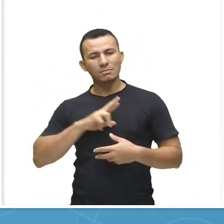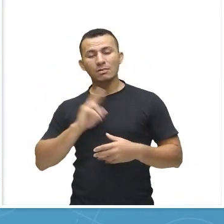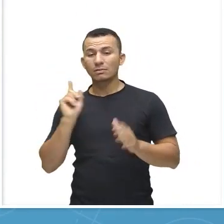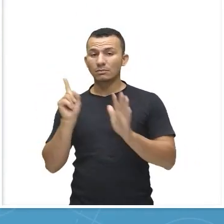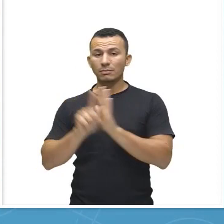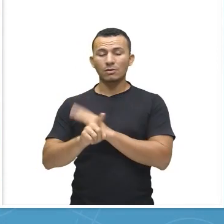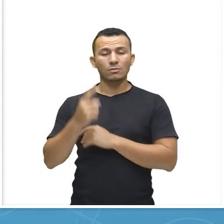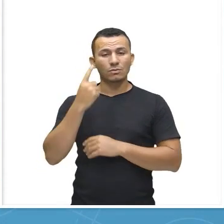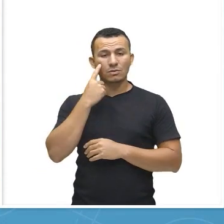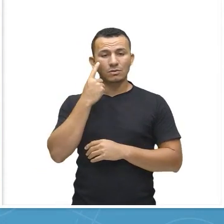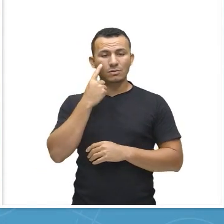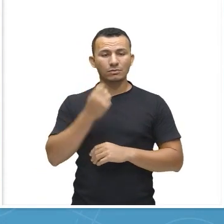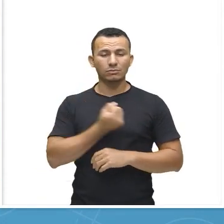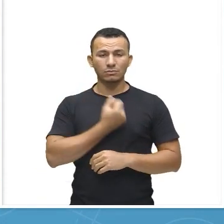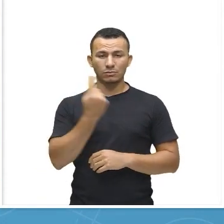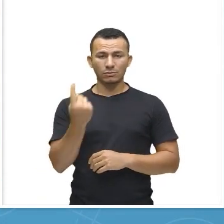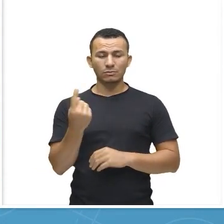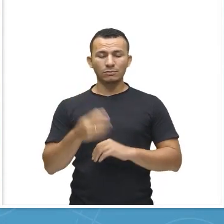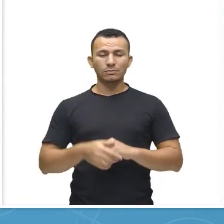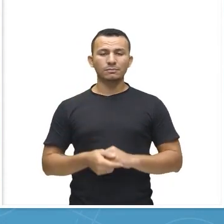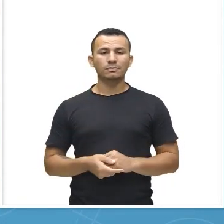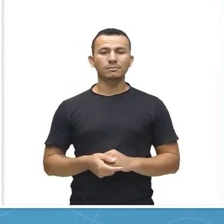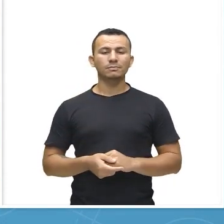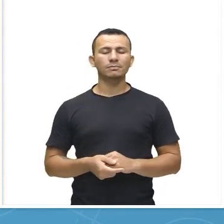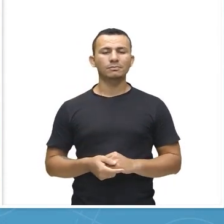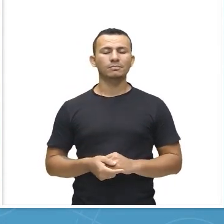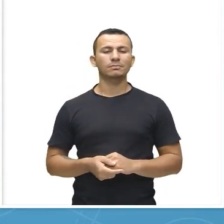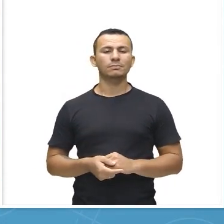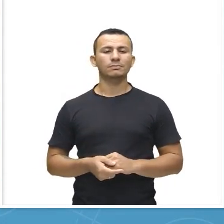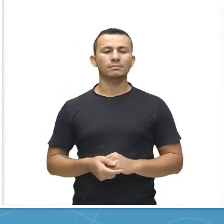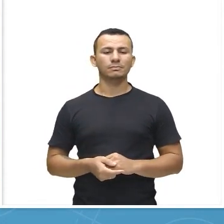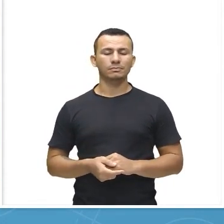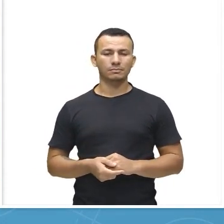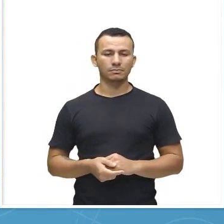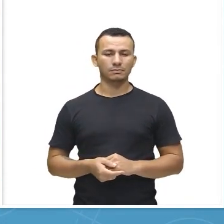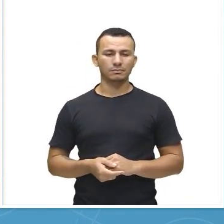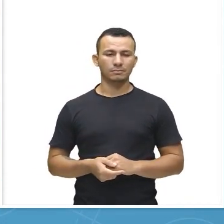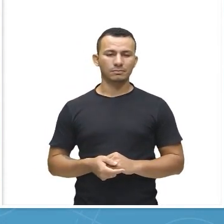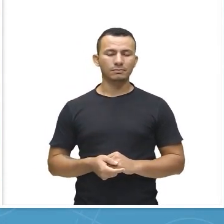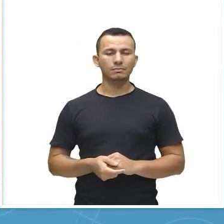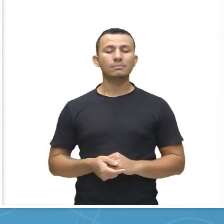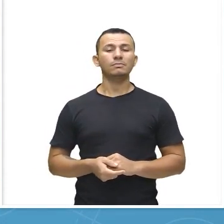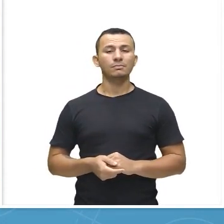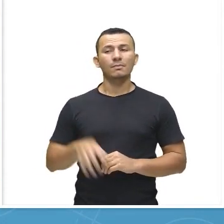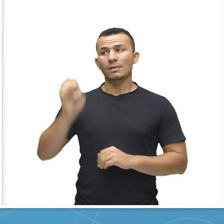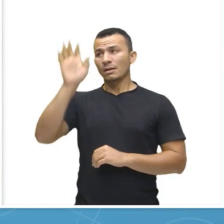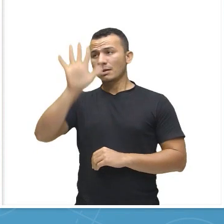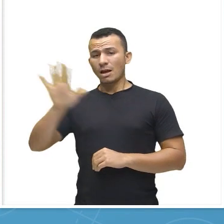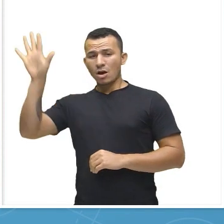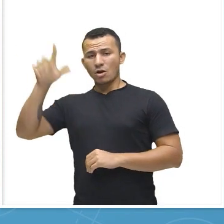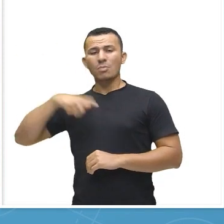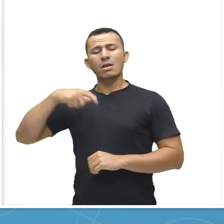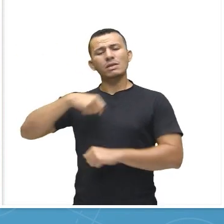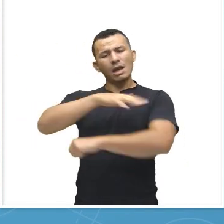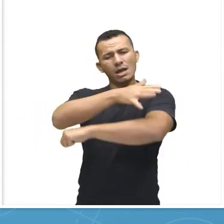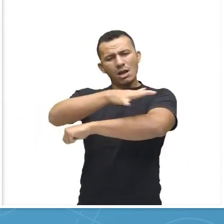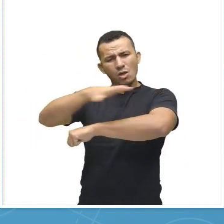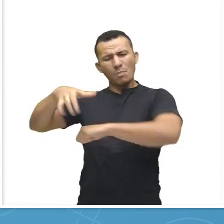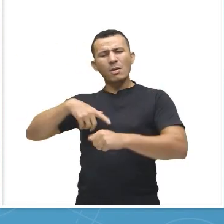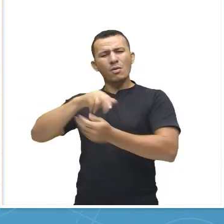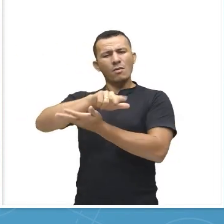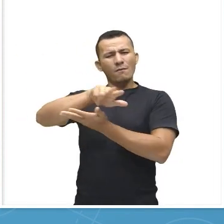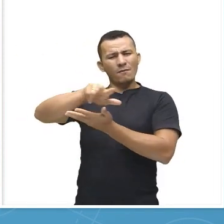pergunta, primeira questão, falava assim: quanto ao relevo europeu, existem diversas